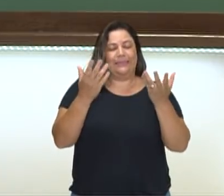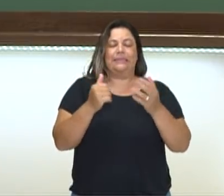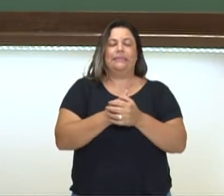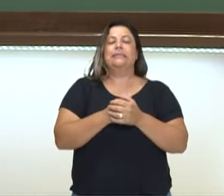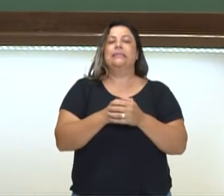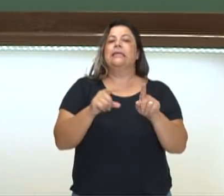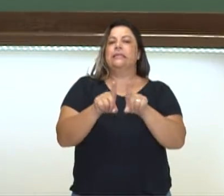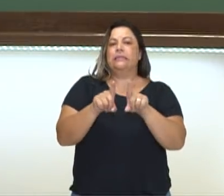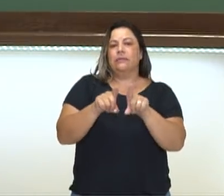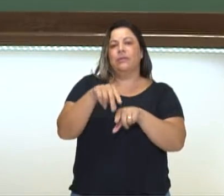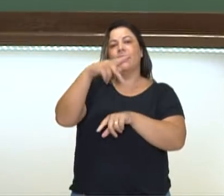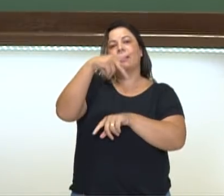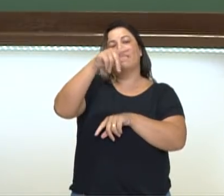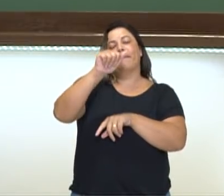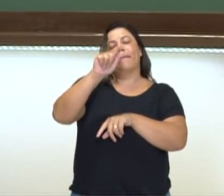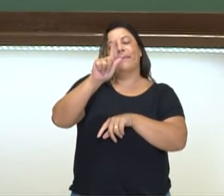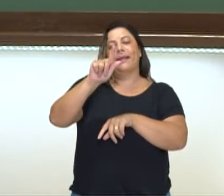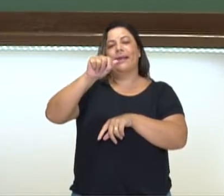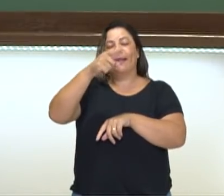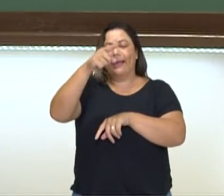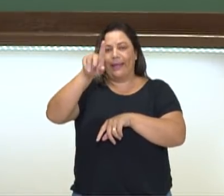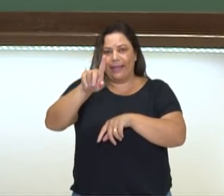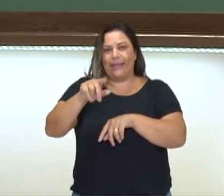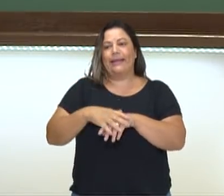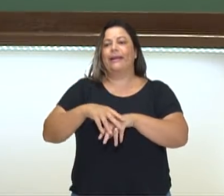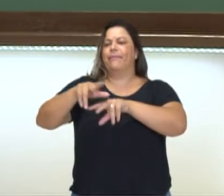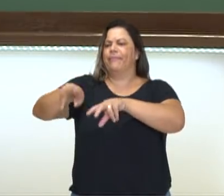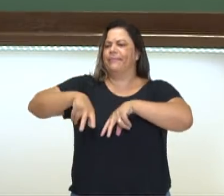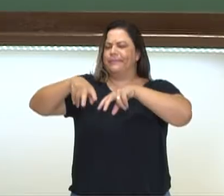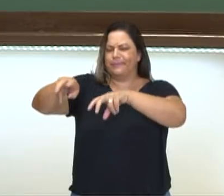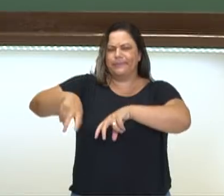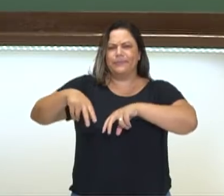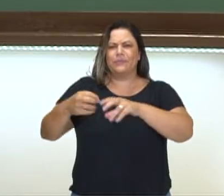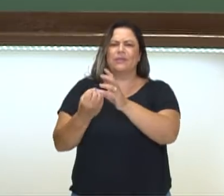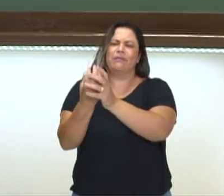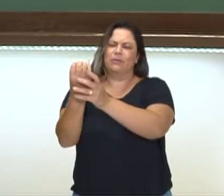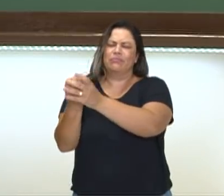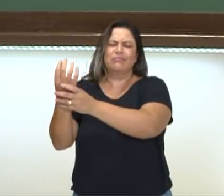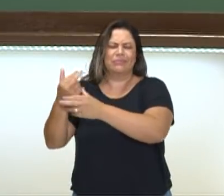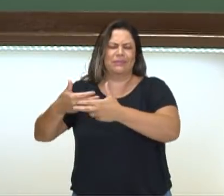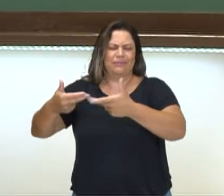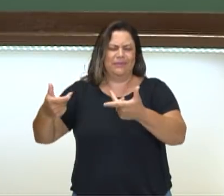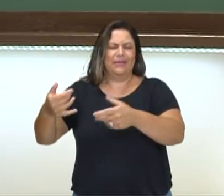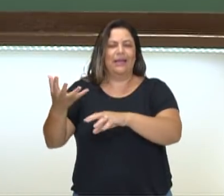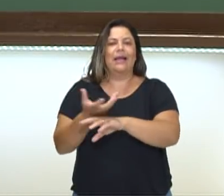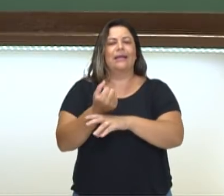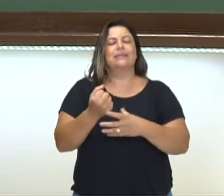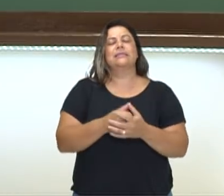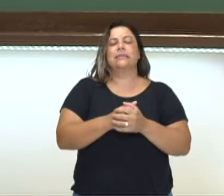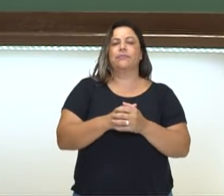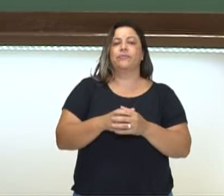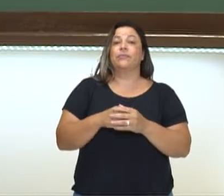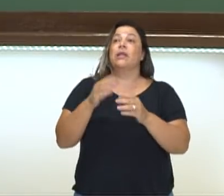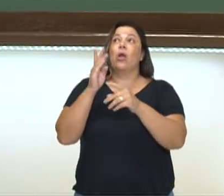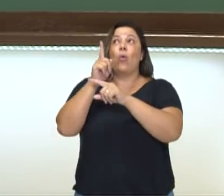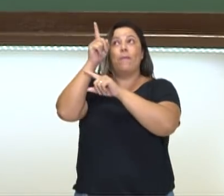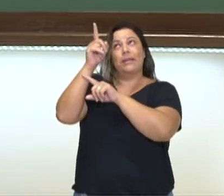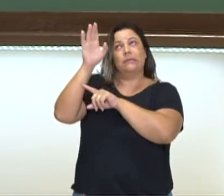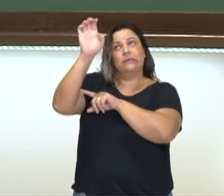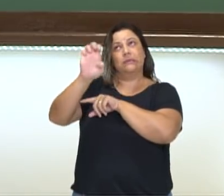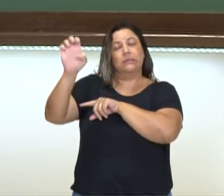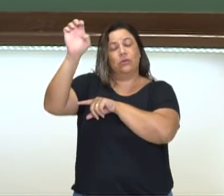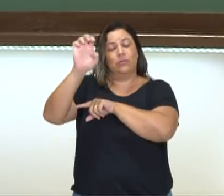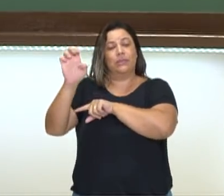festa pagã, acaba sendo incorporado na Europa dentro do catolicismo, vem para o Brasil, mas aqui